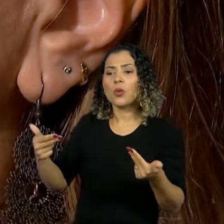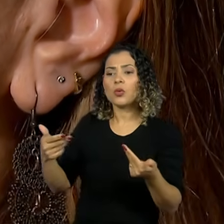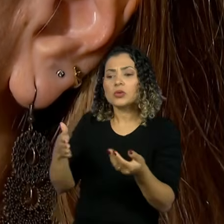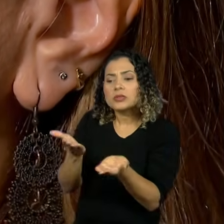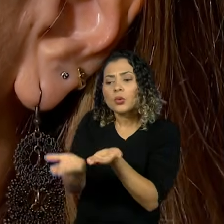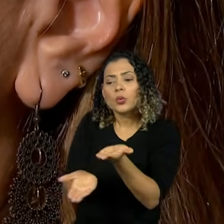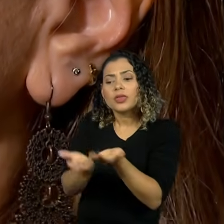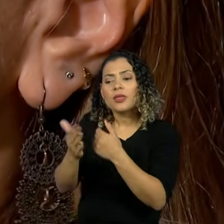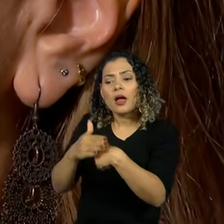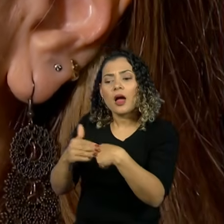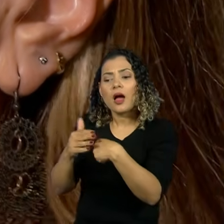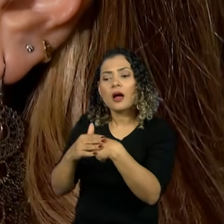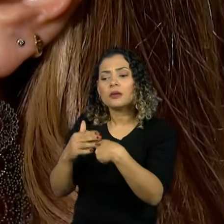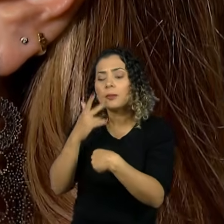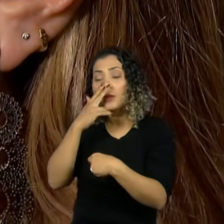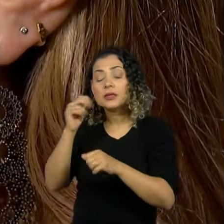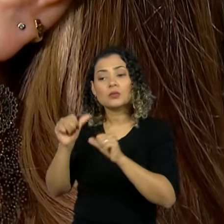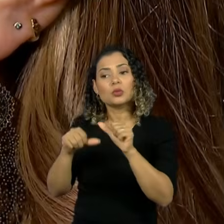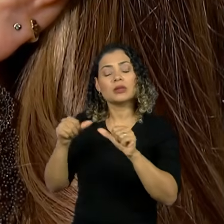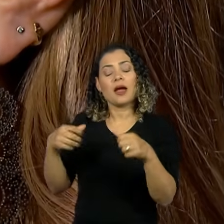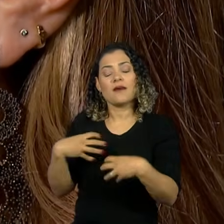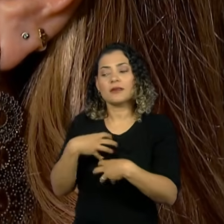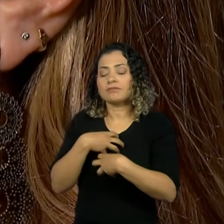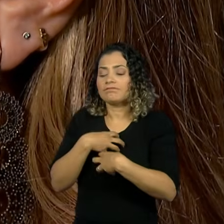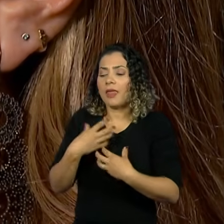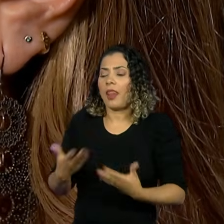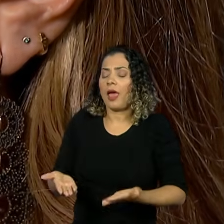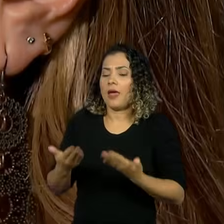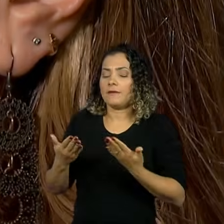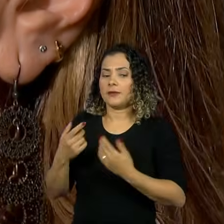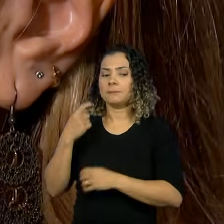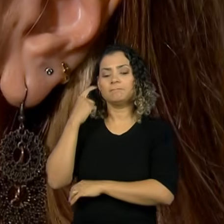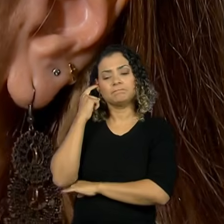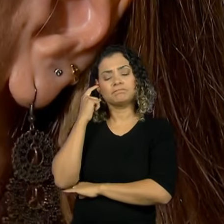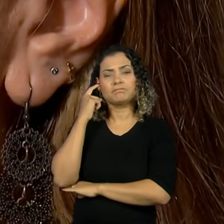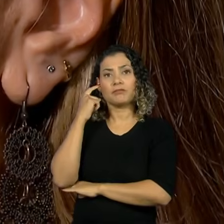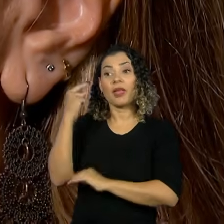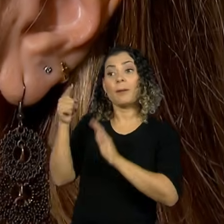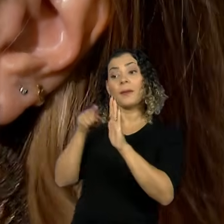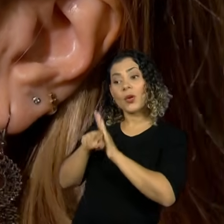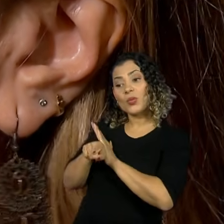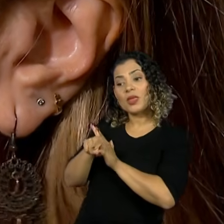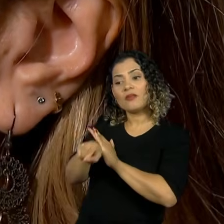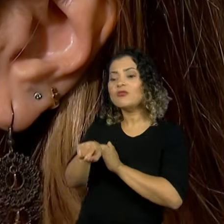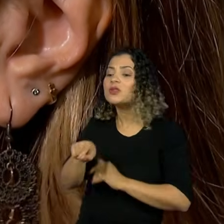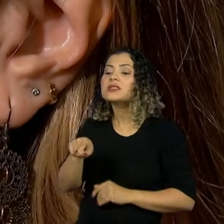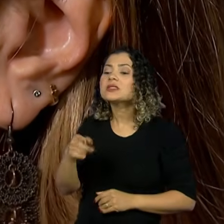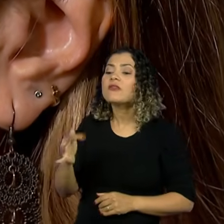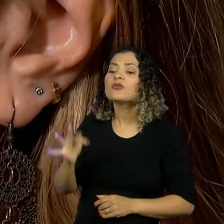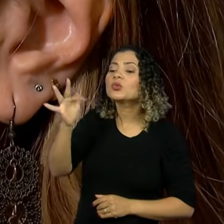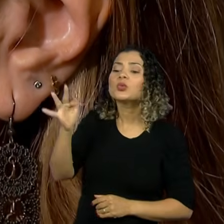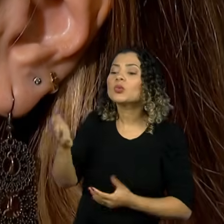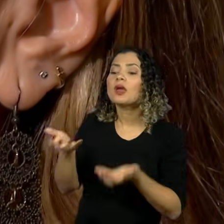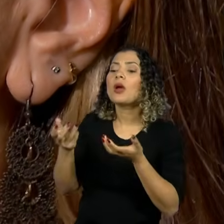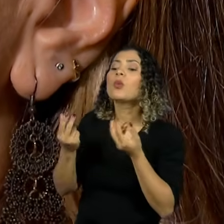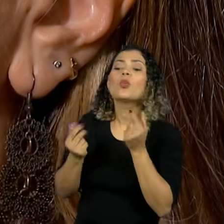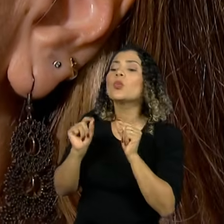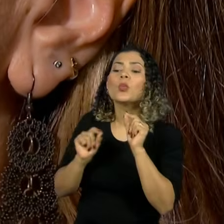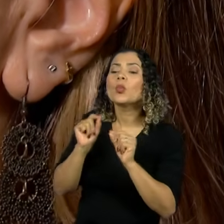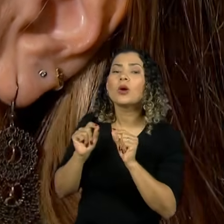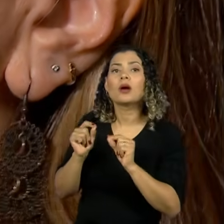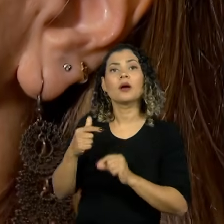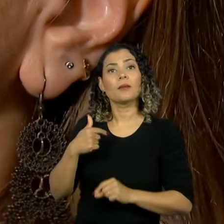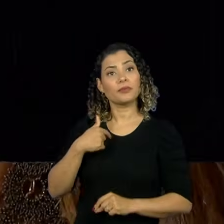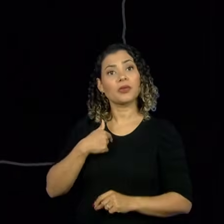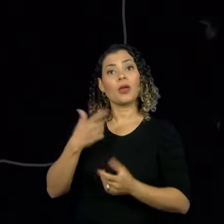aquele cuidado dele, com a presença dele. E aí ele perguntava para mim, e você, vai ser o que quando você crescer? Aí